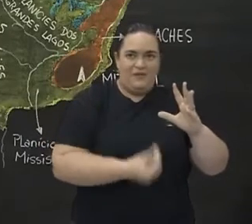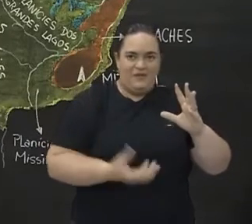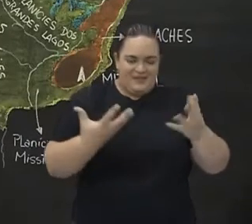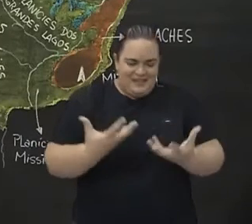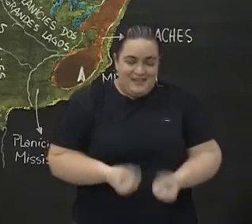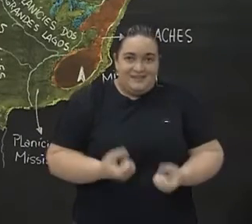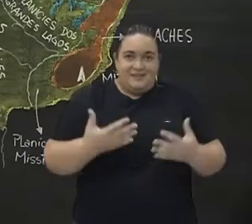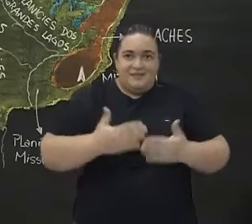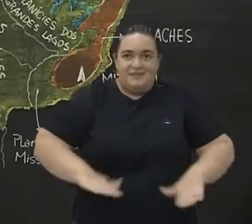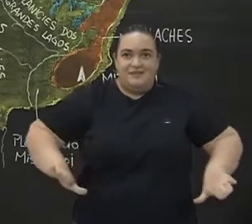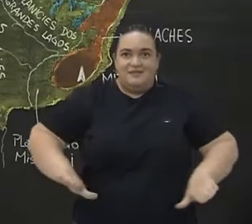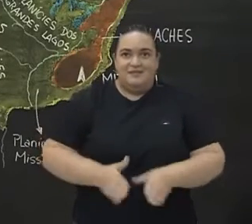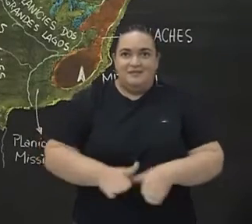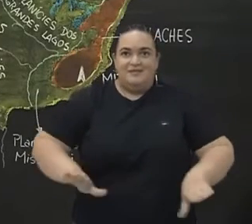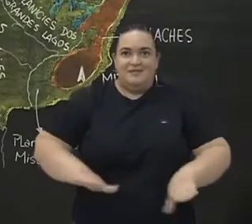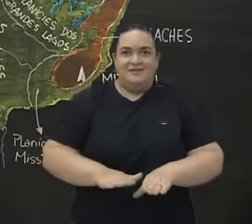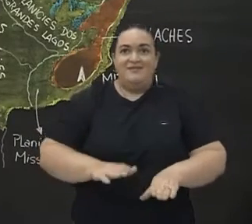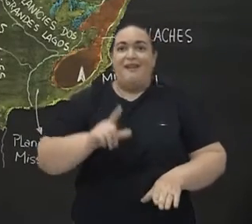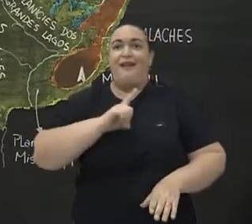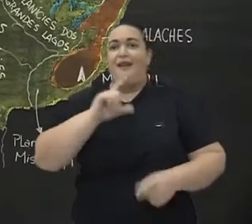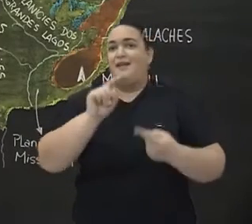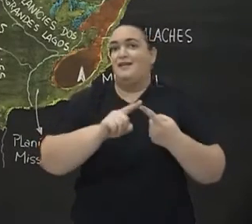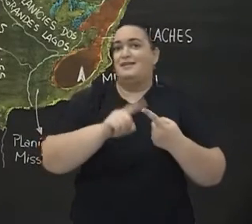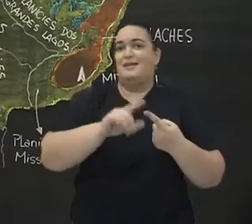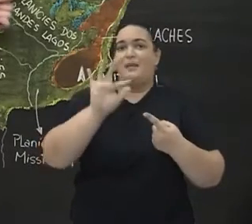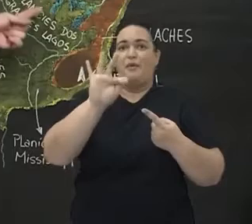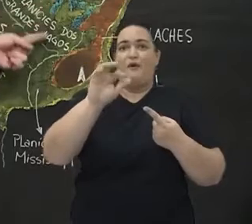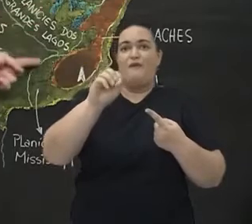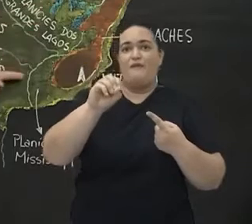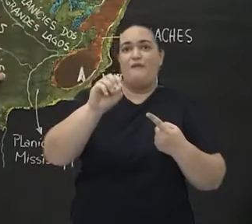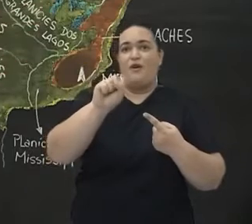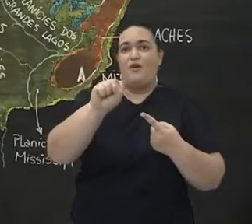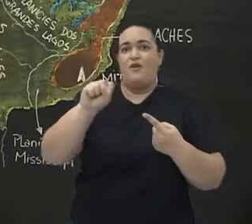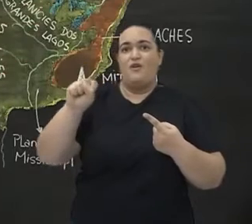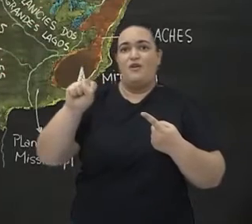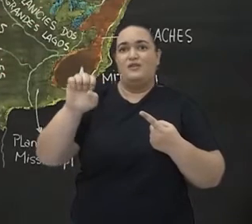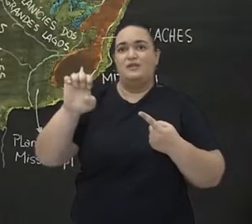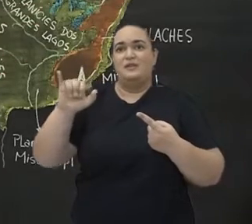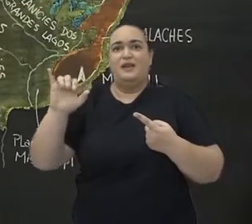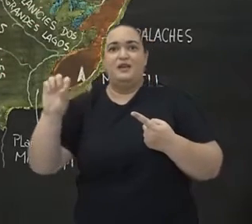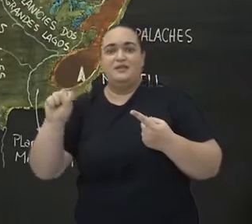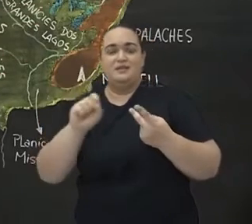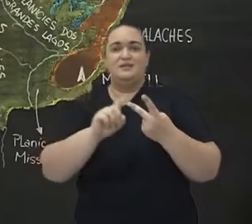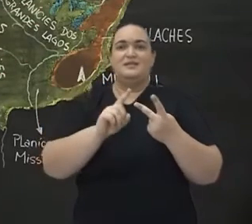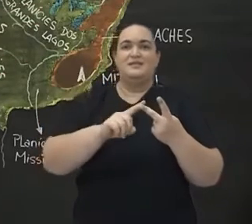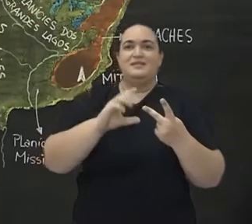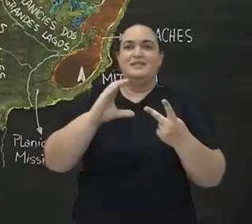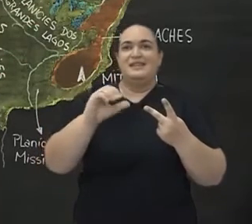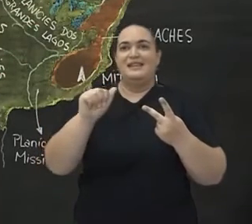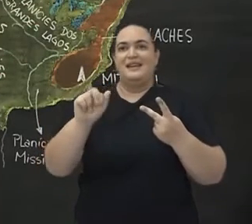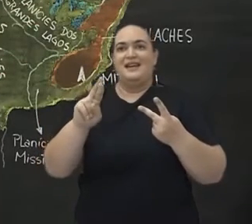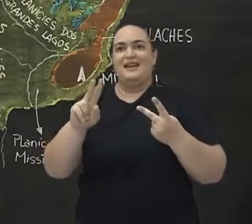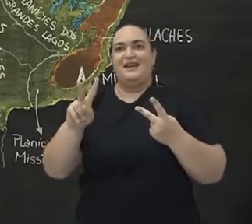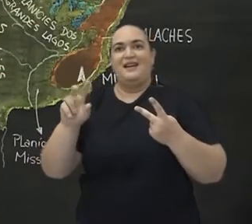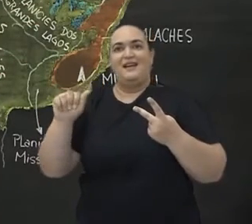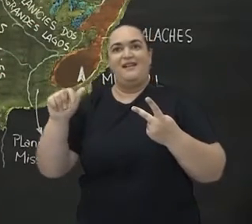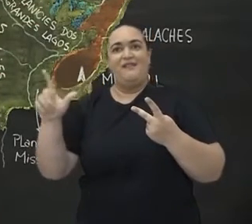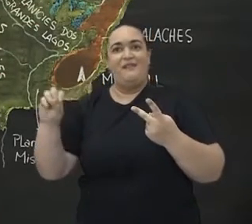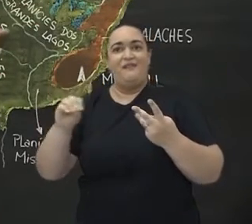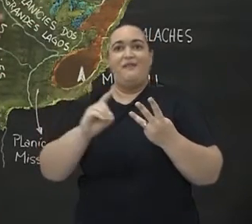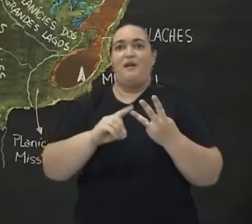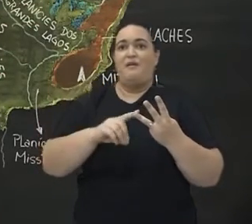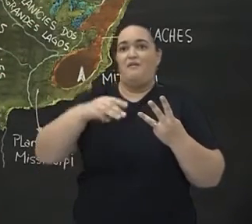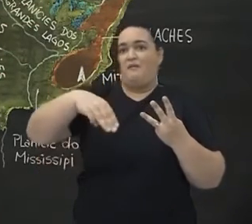fósseis, petróleo, carvão, gás natural. Toda essa área aqui, então, é área rica em mineral combustível. Além dessa